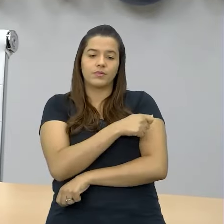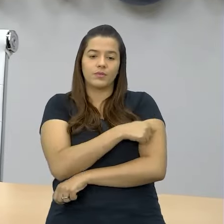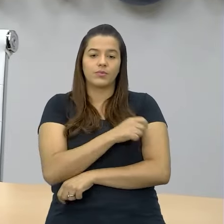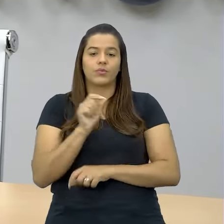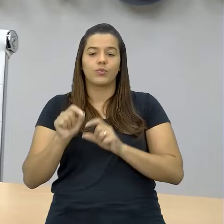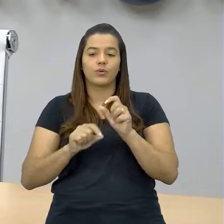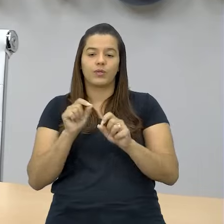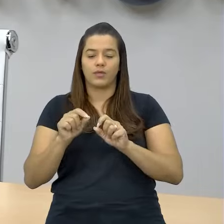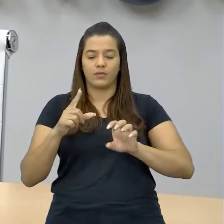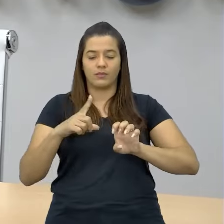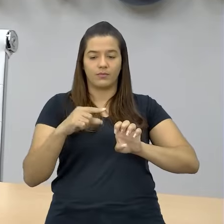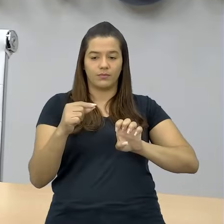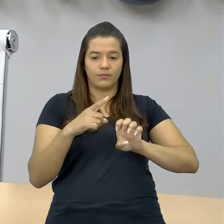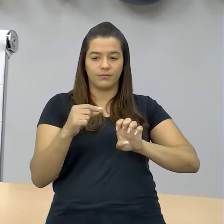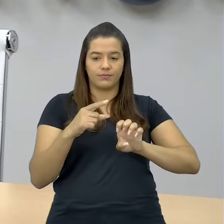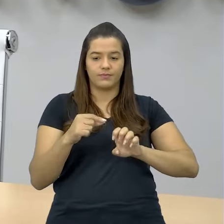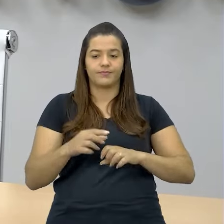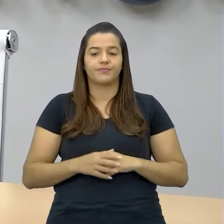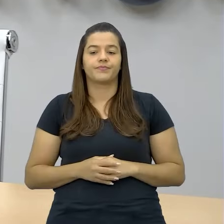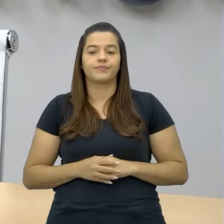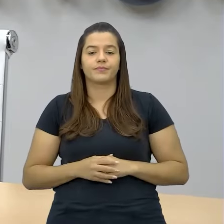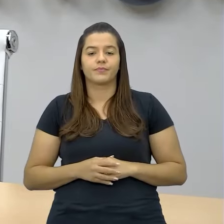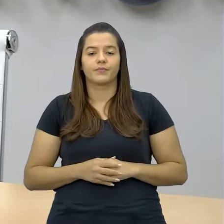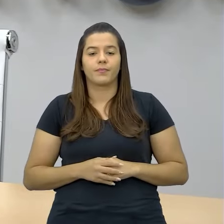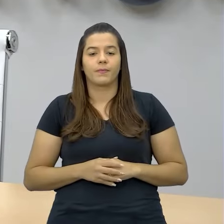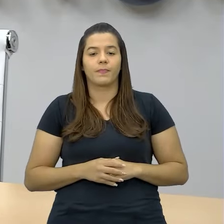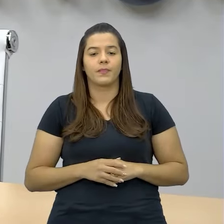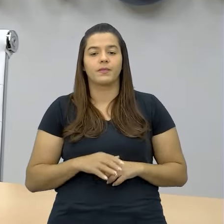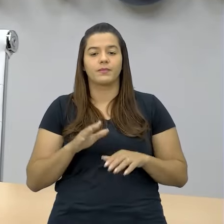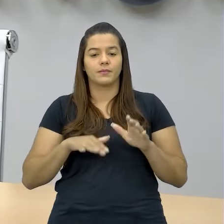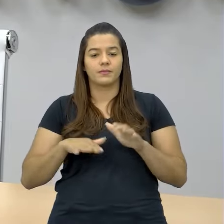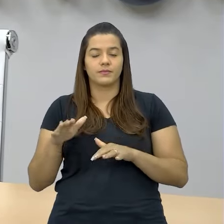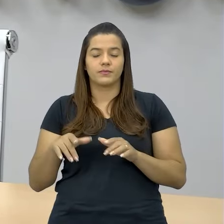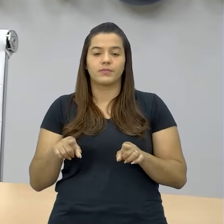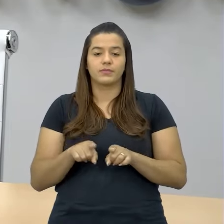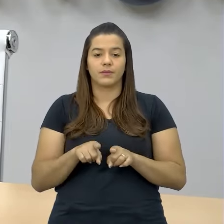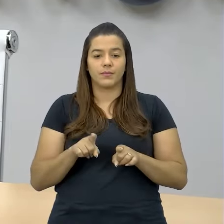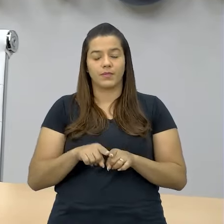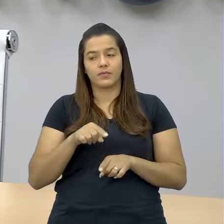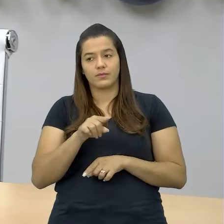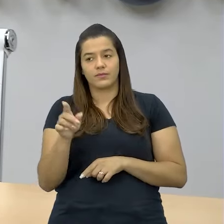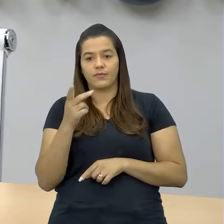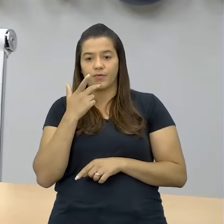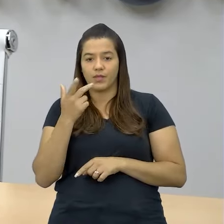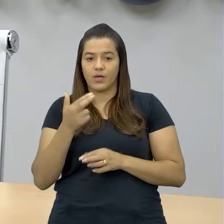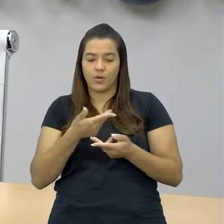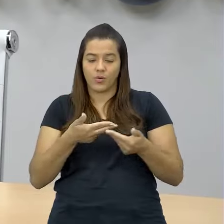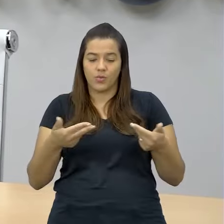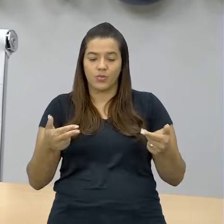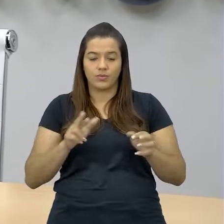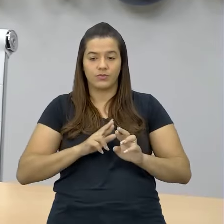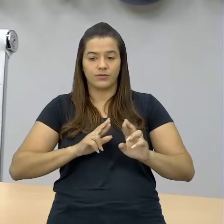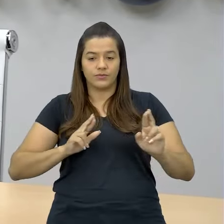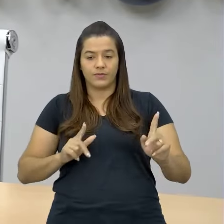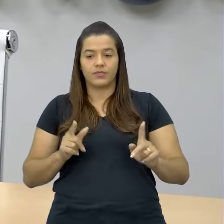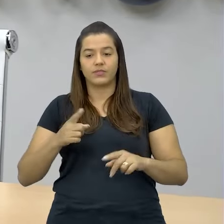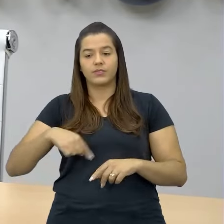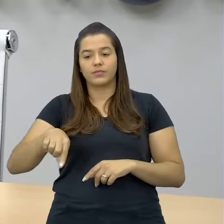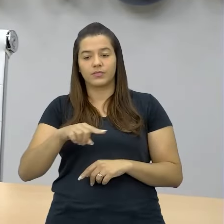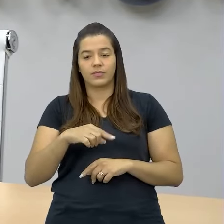é empreendedorismo, né? Muitas vezes eles vão falar coisas totalmente diferentes, não tem problema que eles